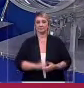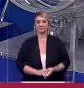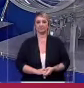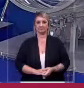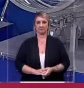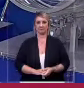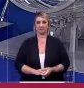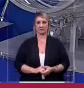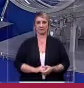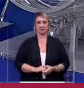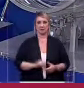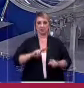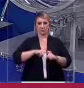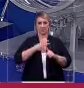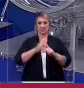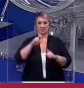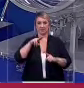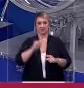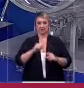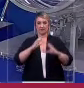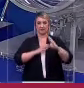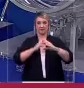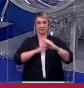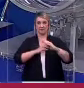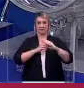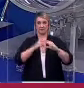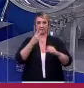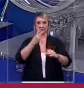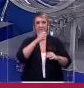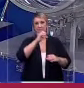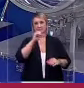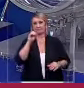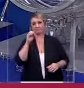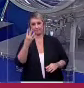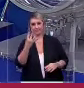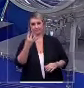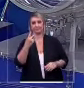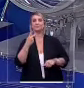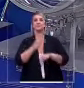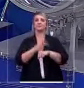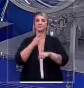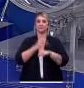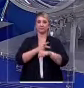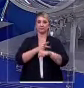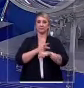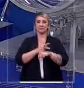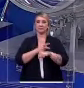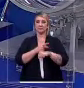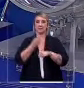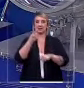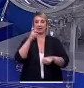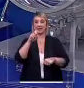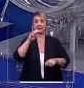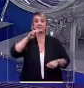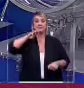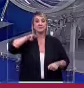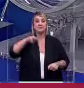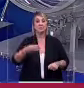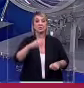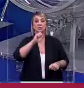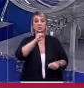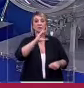da dupla cena. O concurso número 2004, com o prêmio estimado de 15 milhões